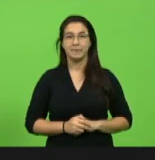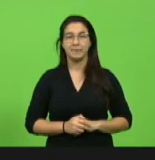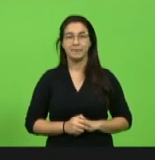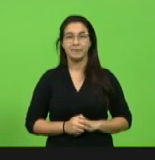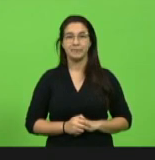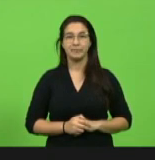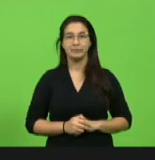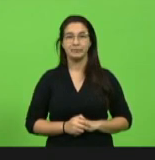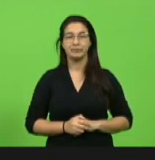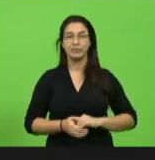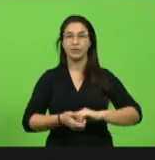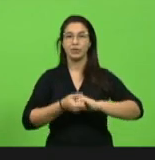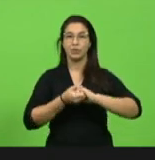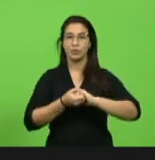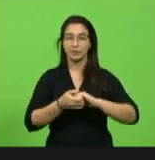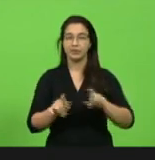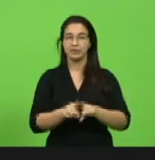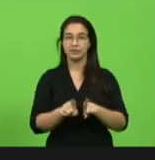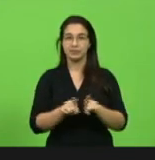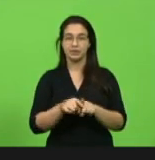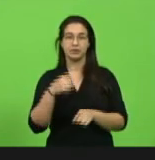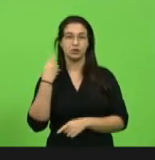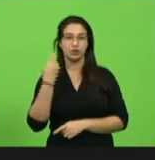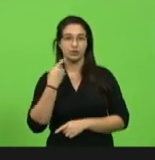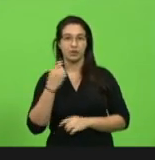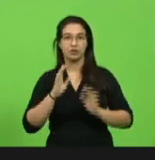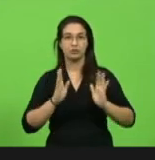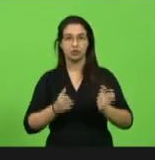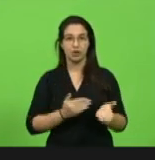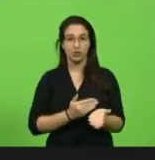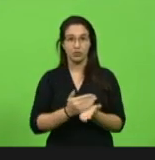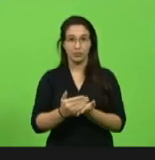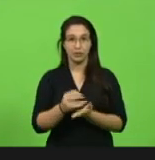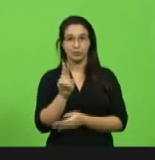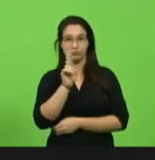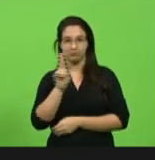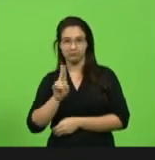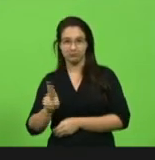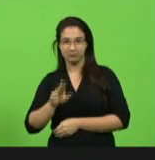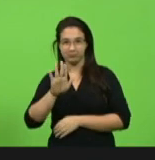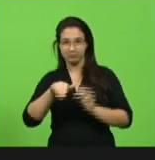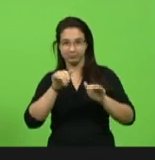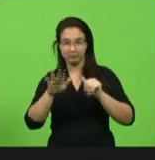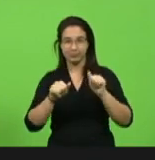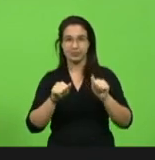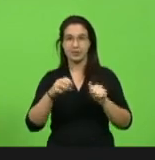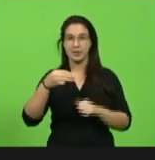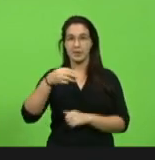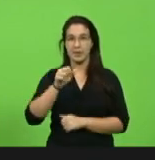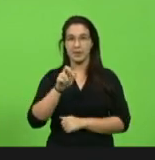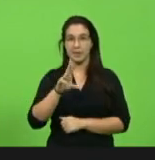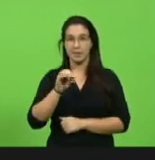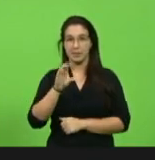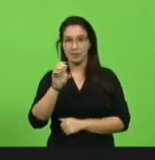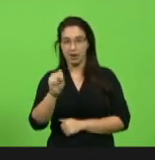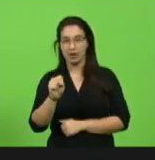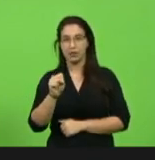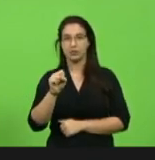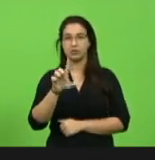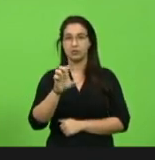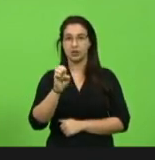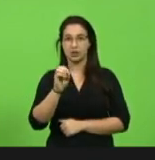Saúdo da mesma forma os advogados, como eu já disse início, mas vou nominá-los aqui presentes: Dr. Marcos Fei Props, Dr. Leonardo